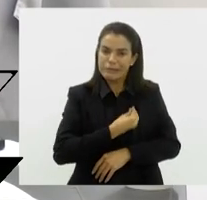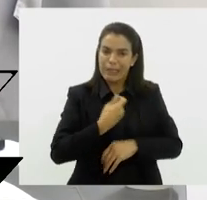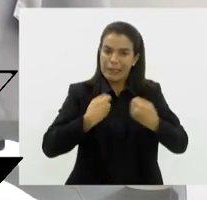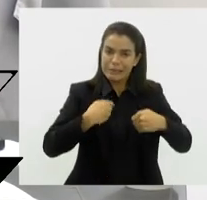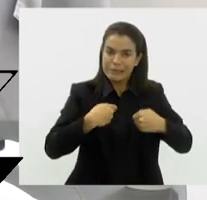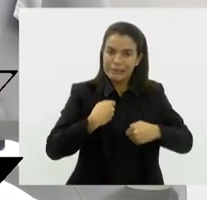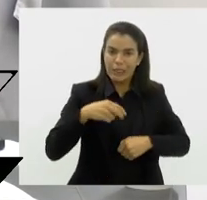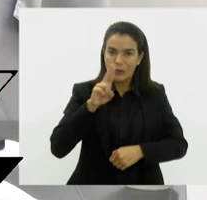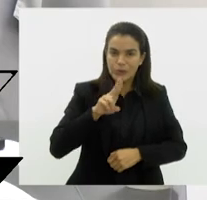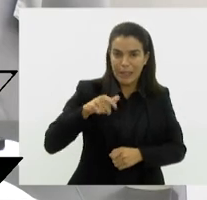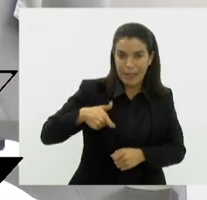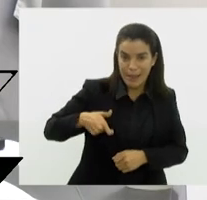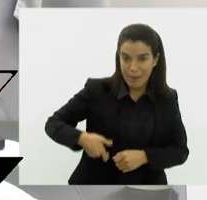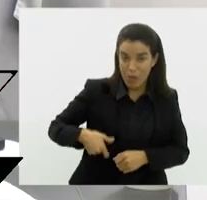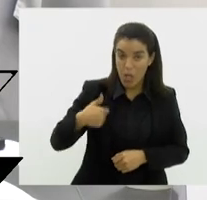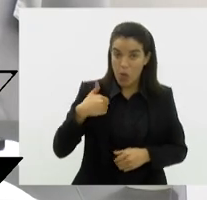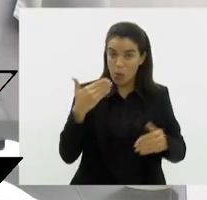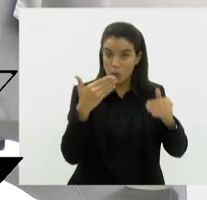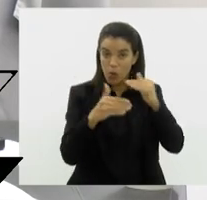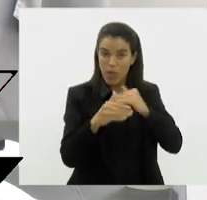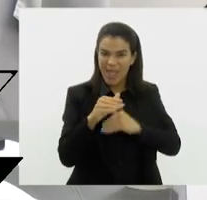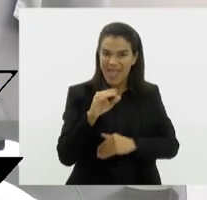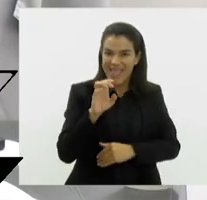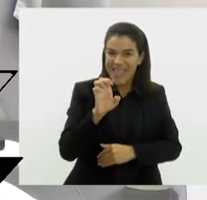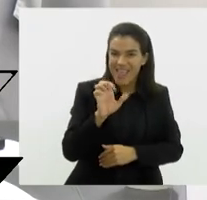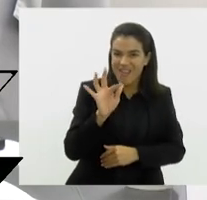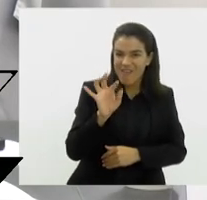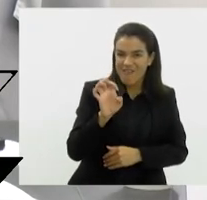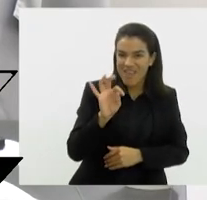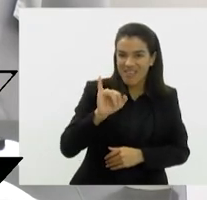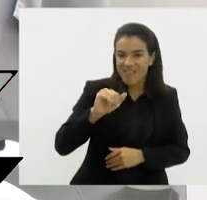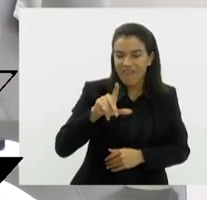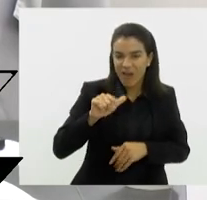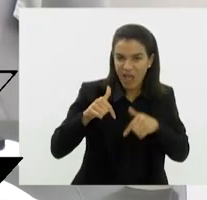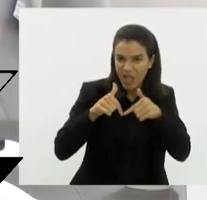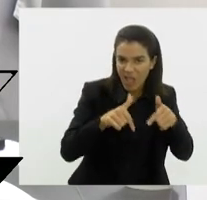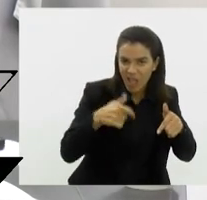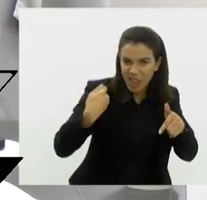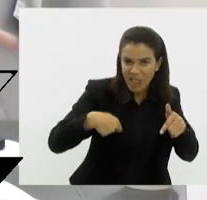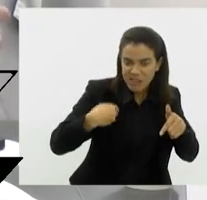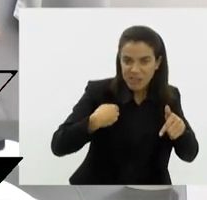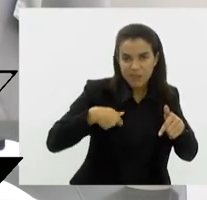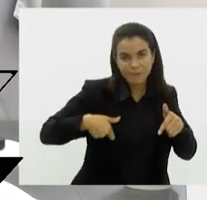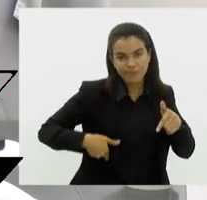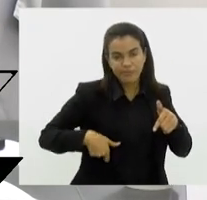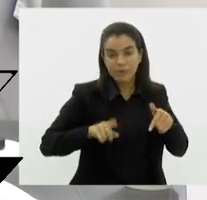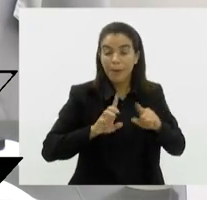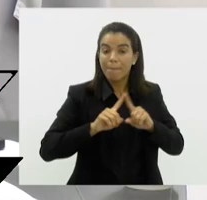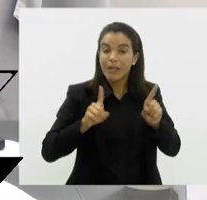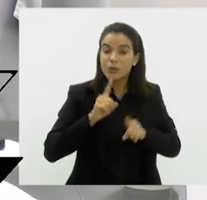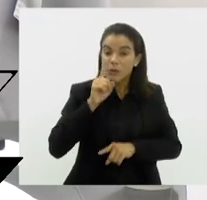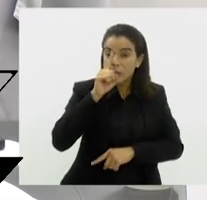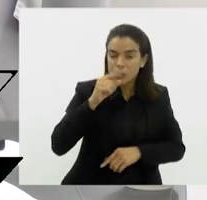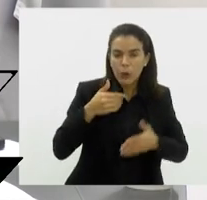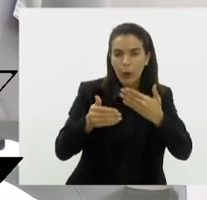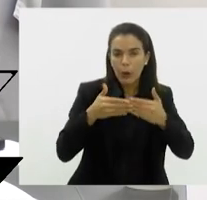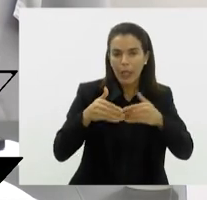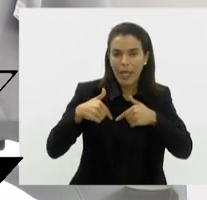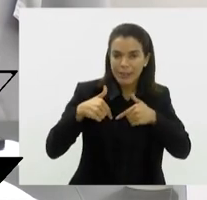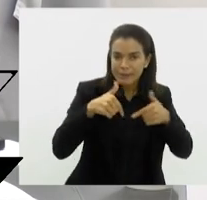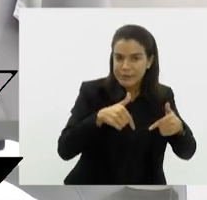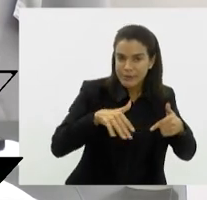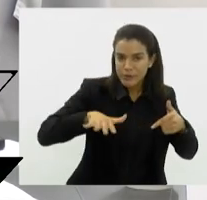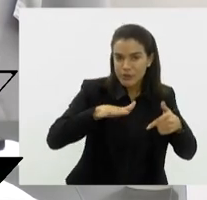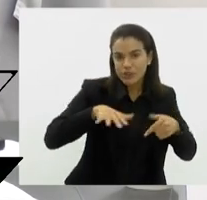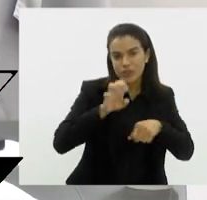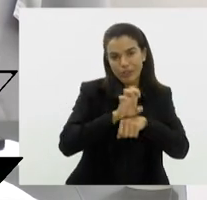porte. O que eu discordo é a efetiva necessidade de porte, não pode haver isso. Agora, reconhecer o risco de qualquer atividade no âmbito do Estado do